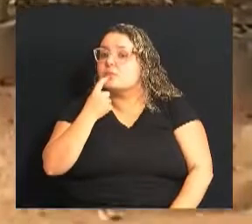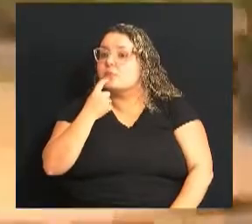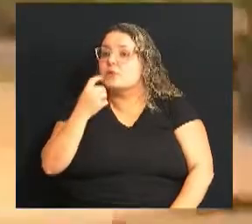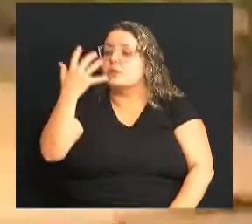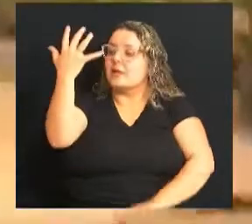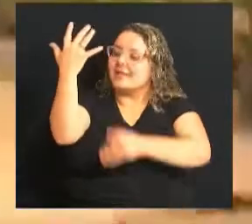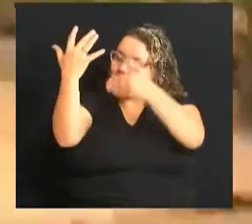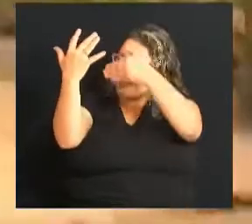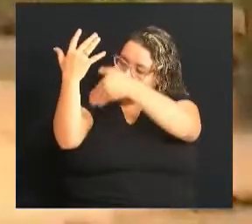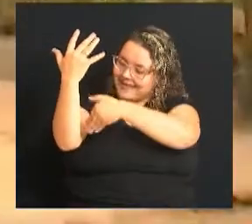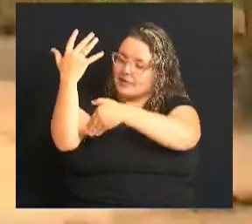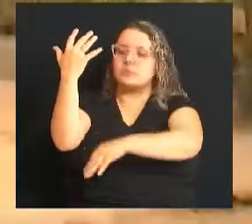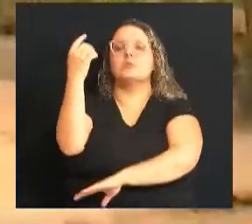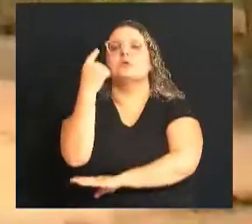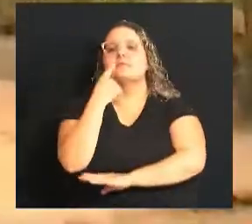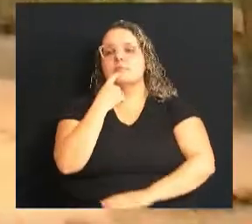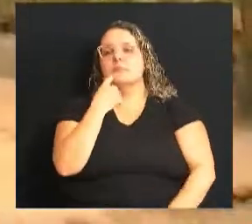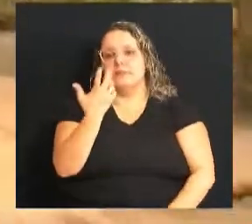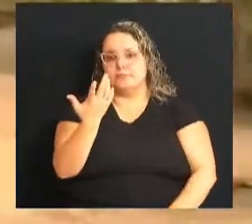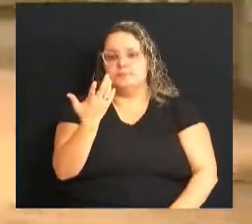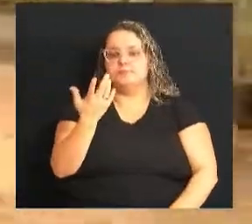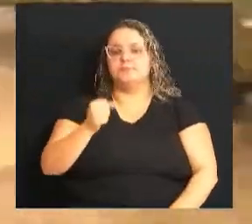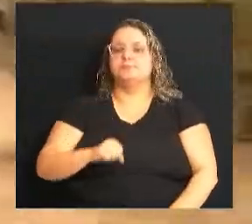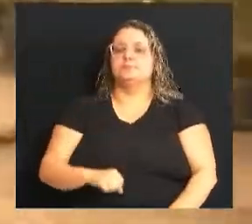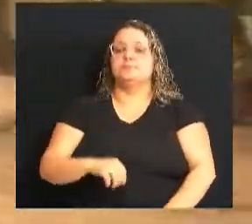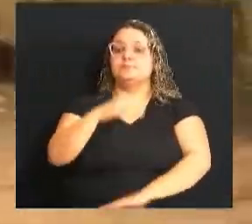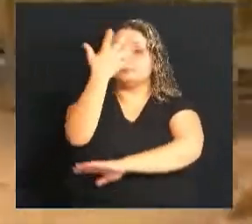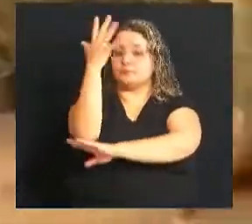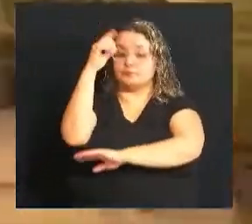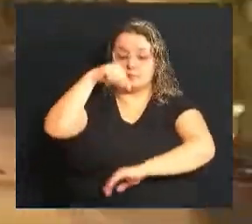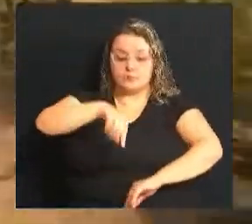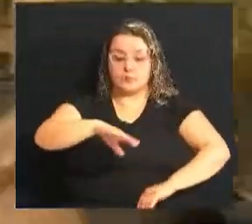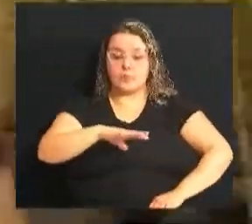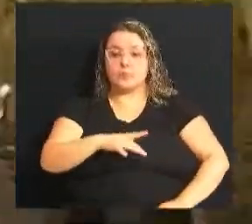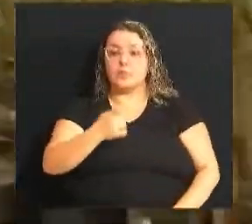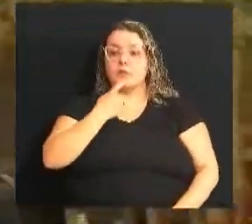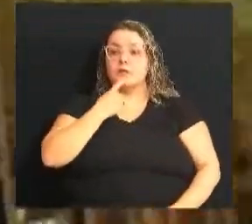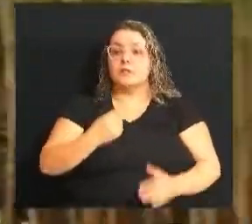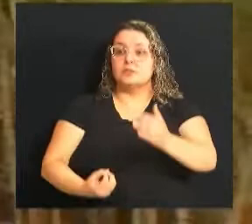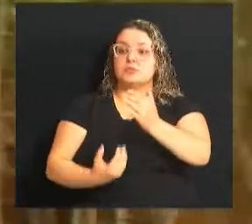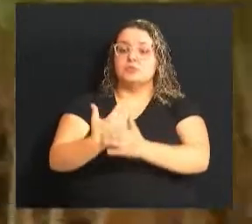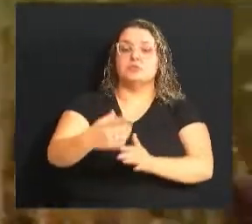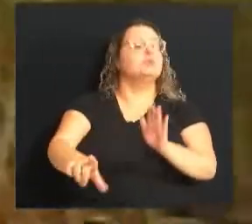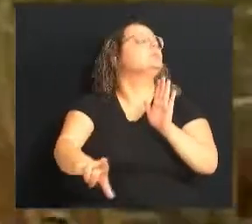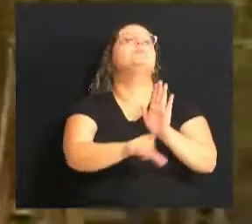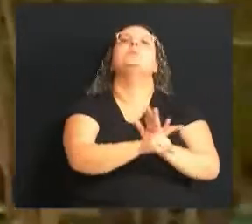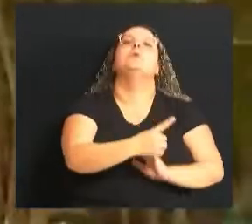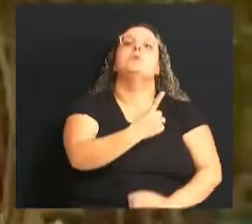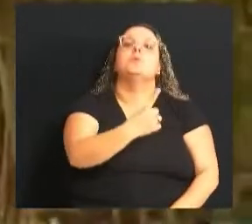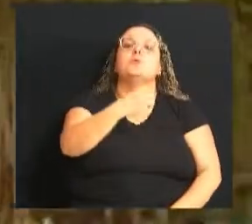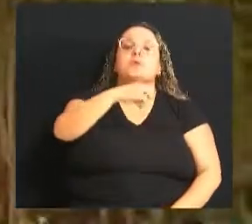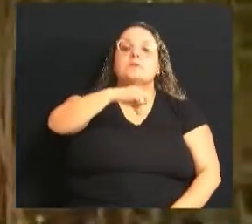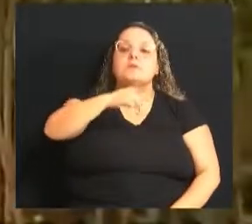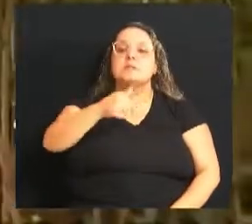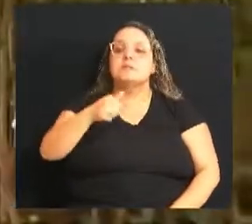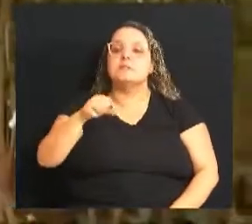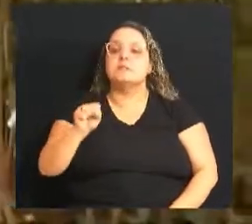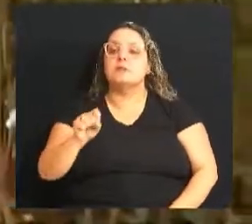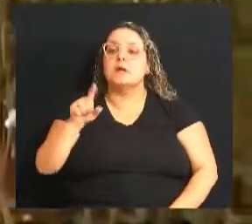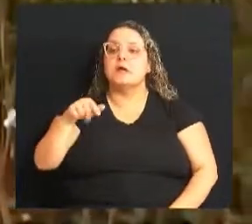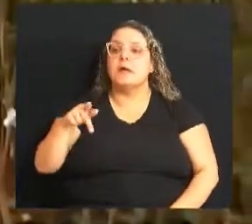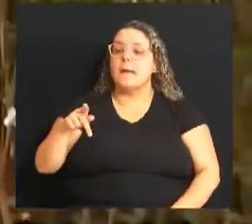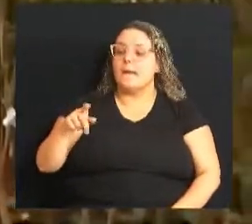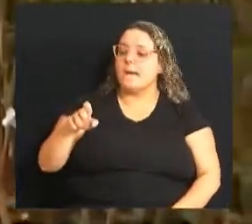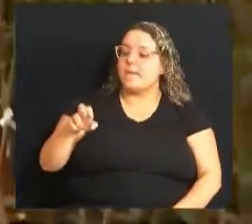em Campinas, a árvore símbolo instituída por lei em 1978 é a peroba